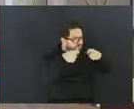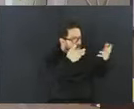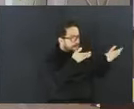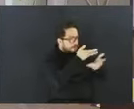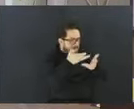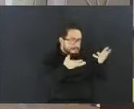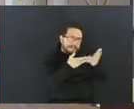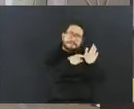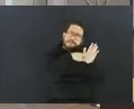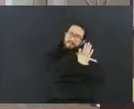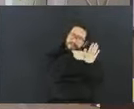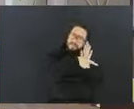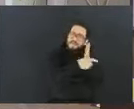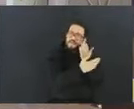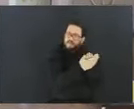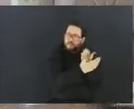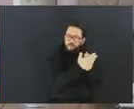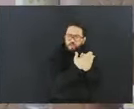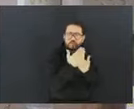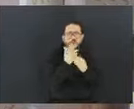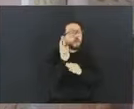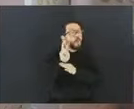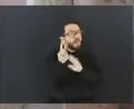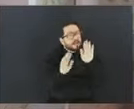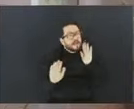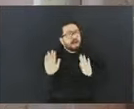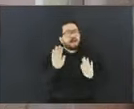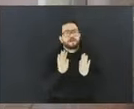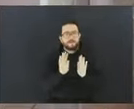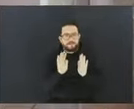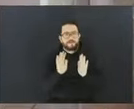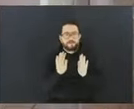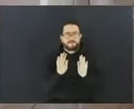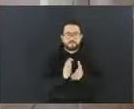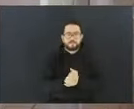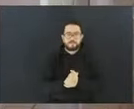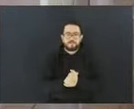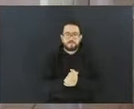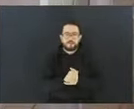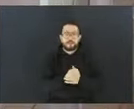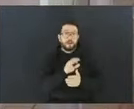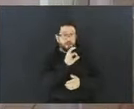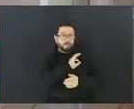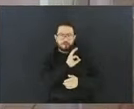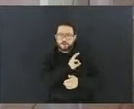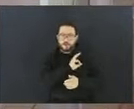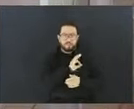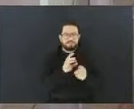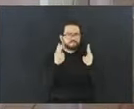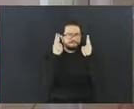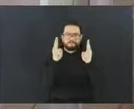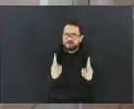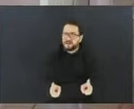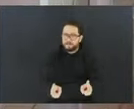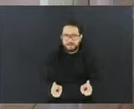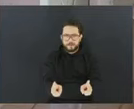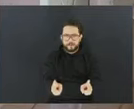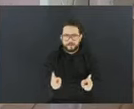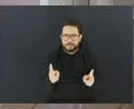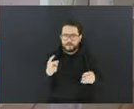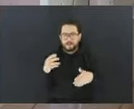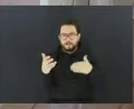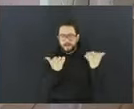cuidado. A Polícia Militar tem feito o possível para enfrentar esse desafio, tem contado com diferentes apoios, especialmente